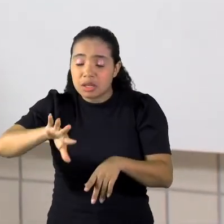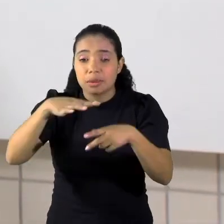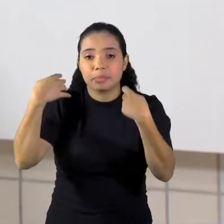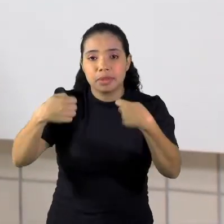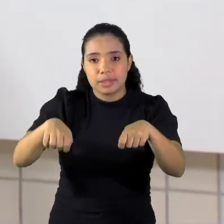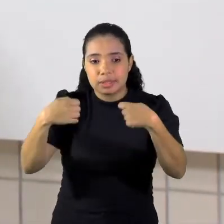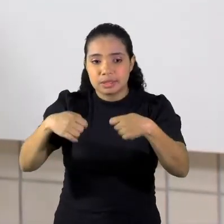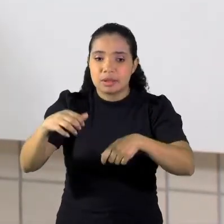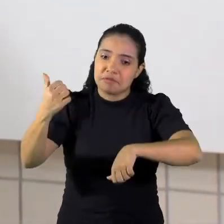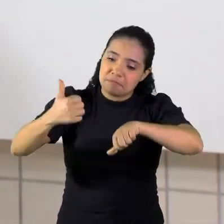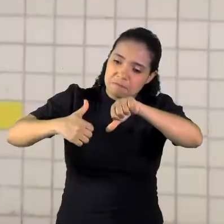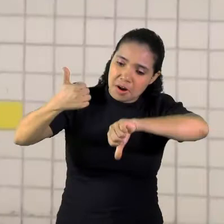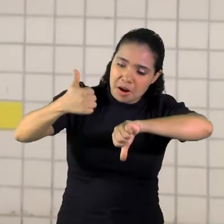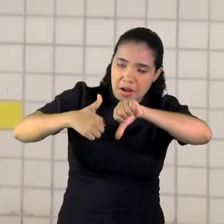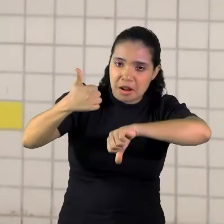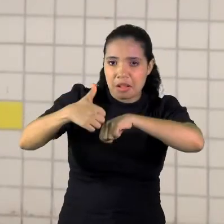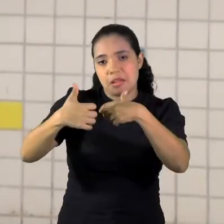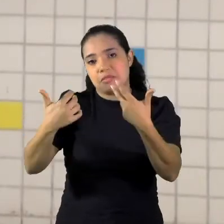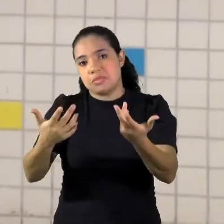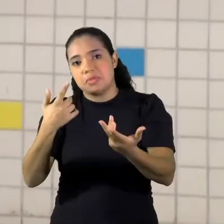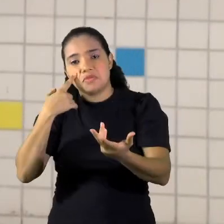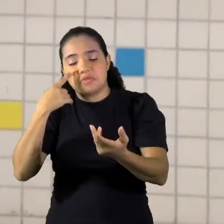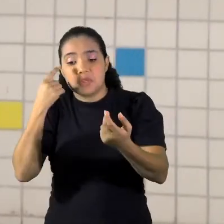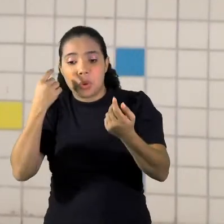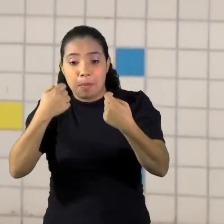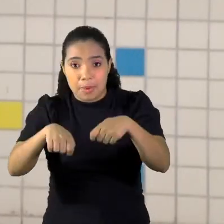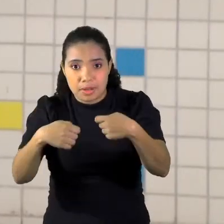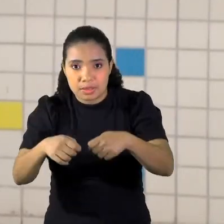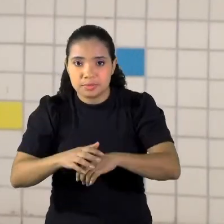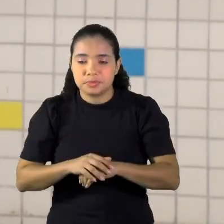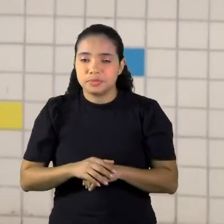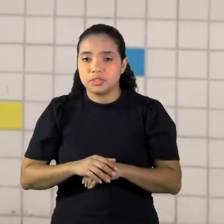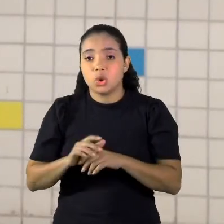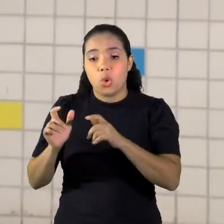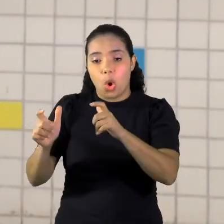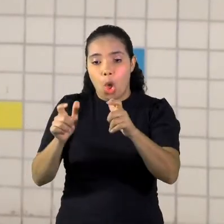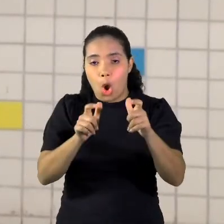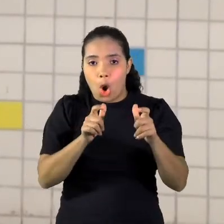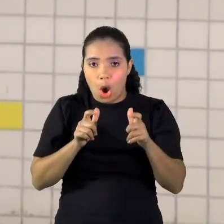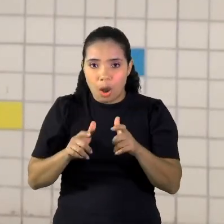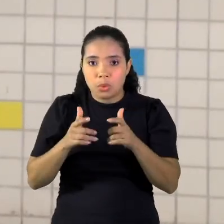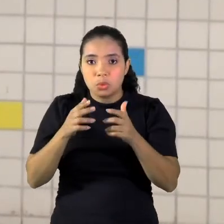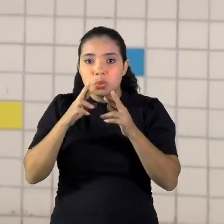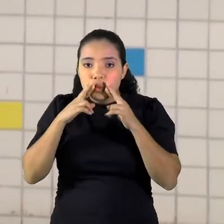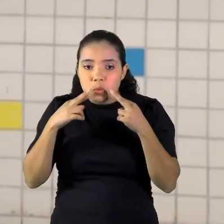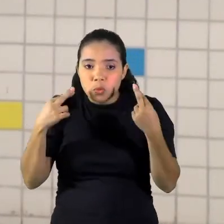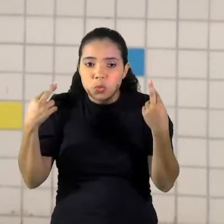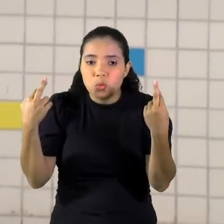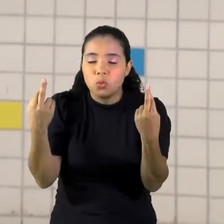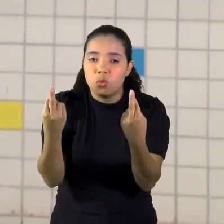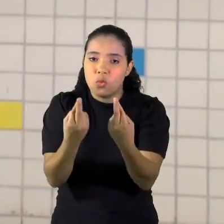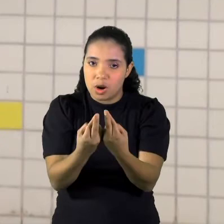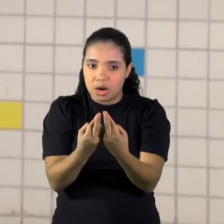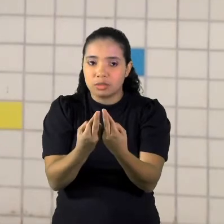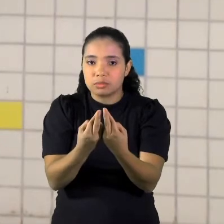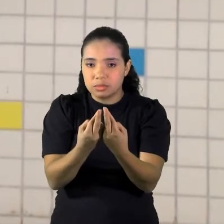certo? O local onde ocorrem essas reuniões, onde ocorrem